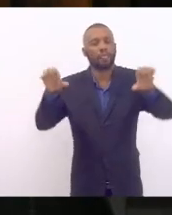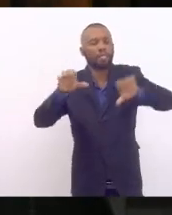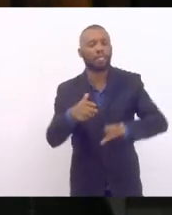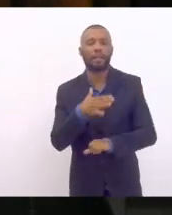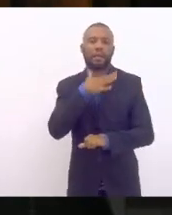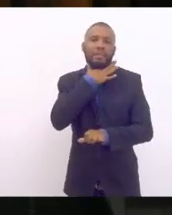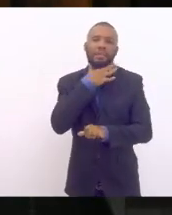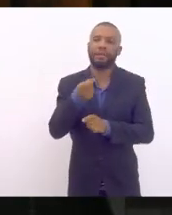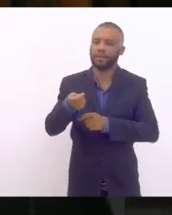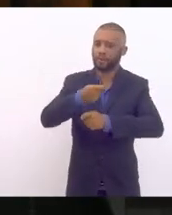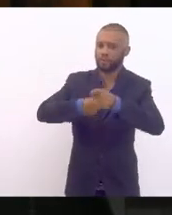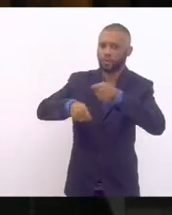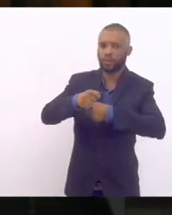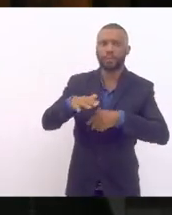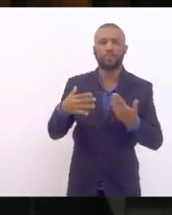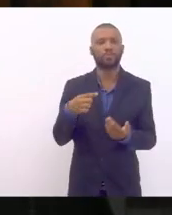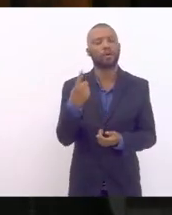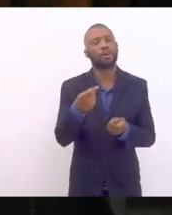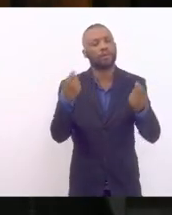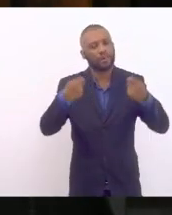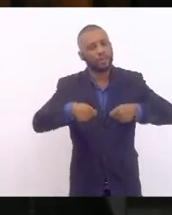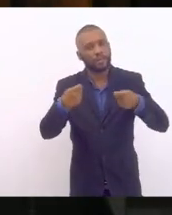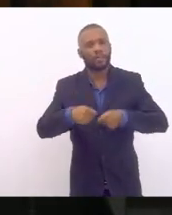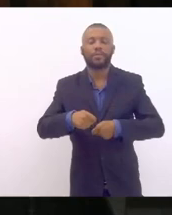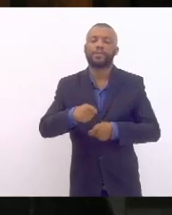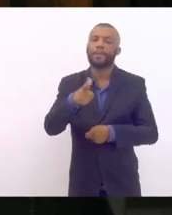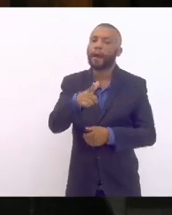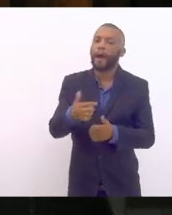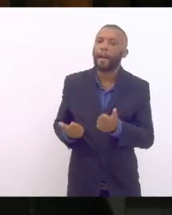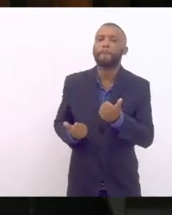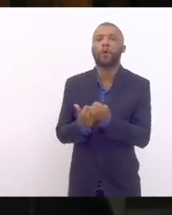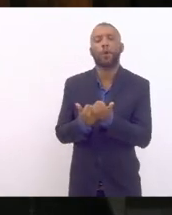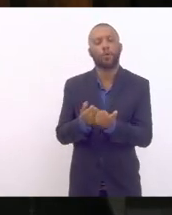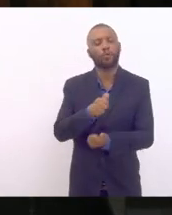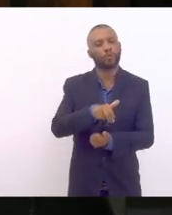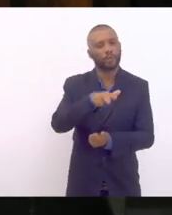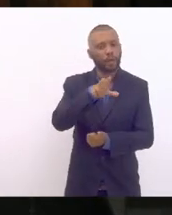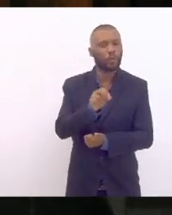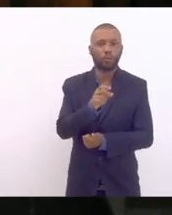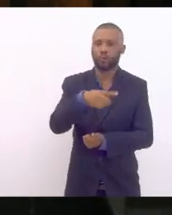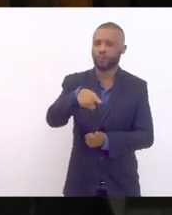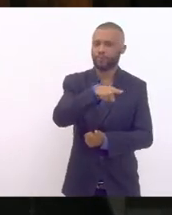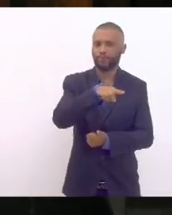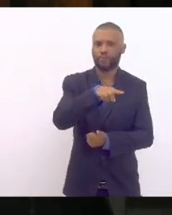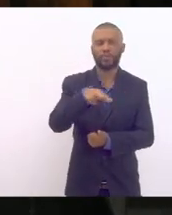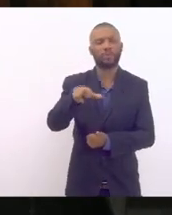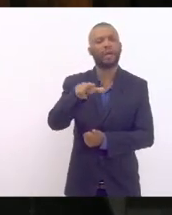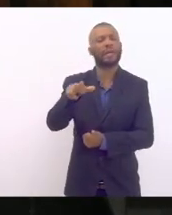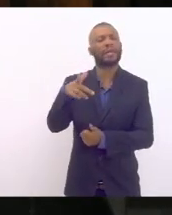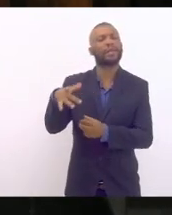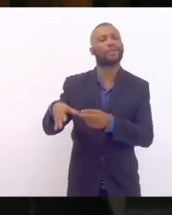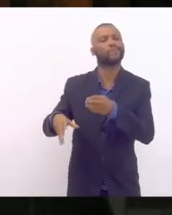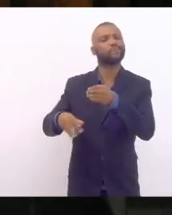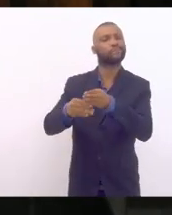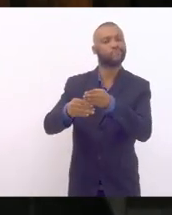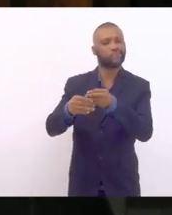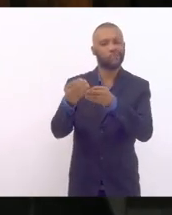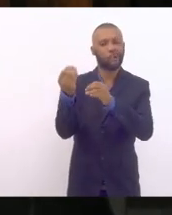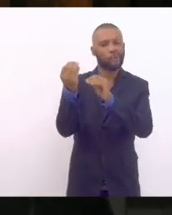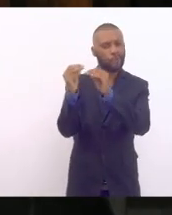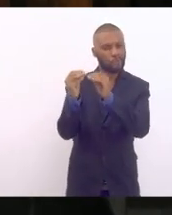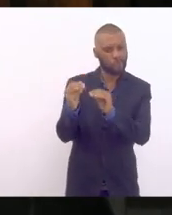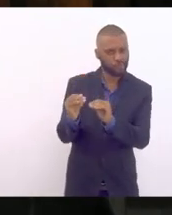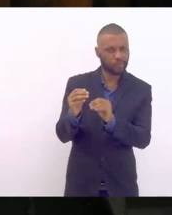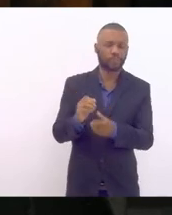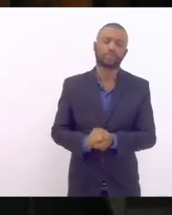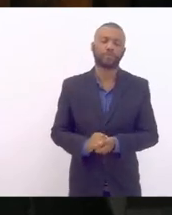então nós precisamos de mais assistência estudantil E não aquele decreto do como foi colocado e